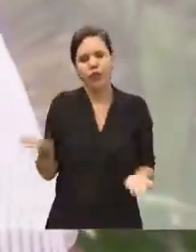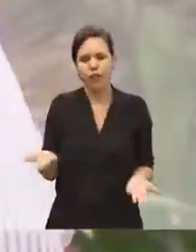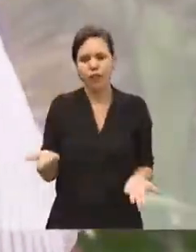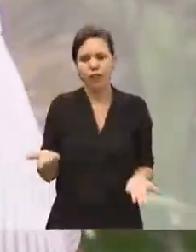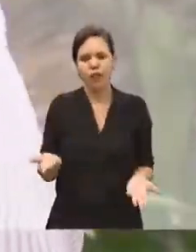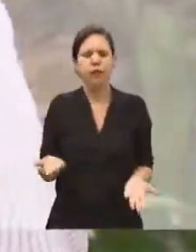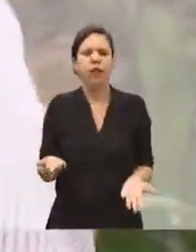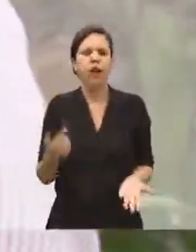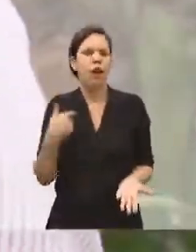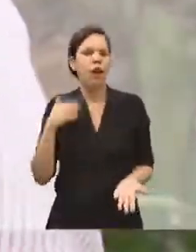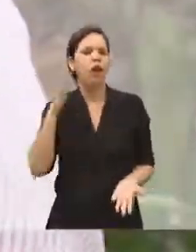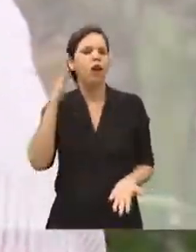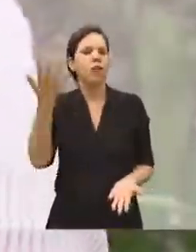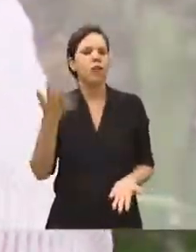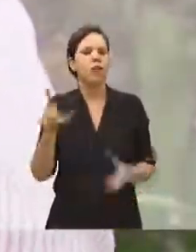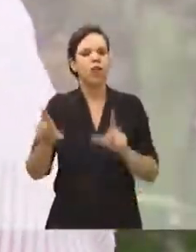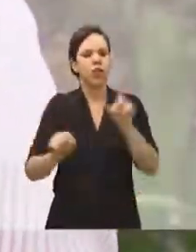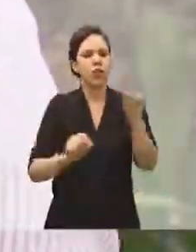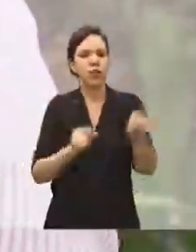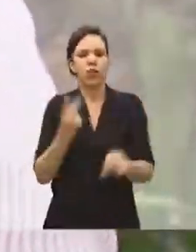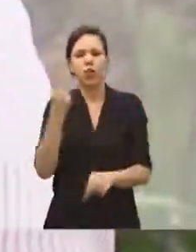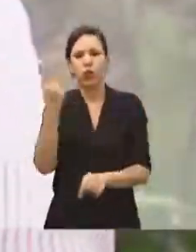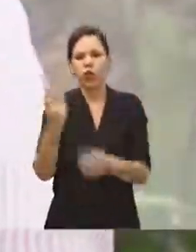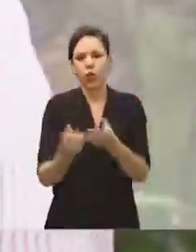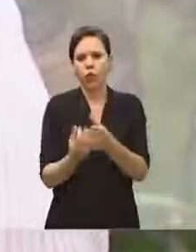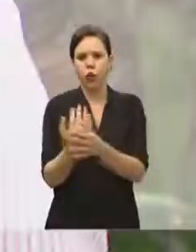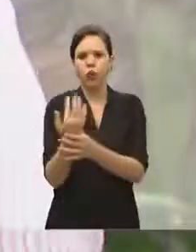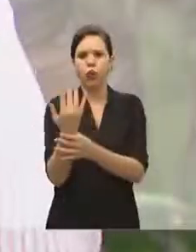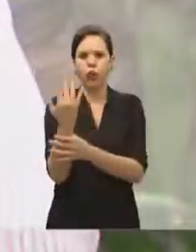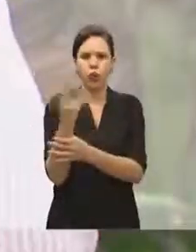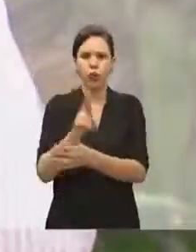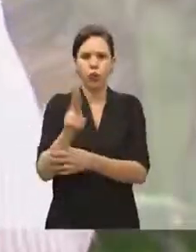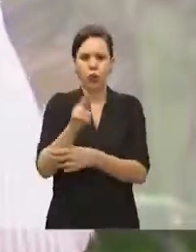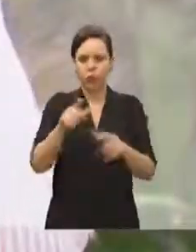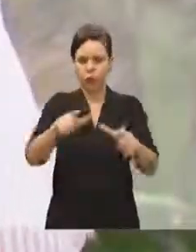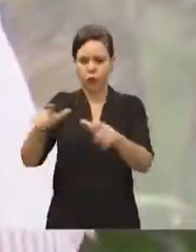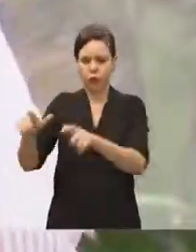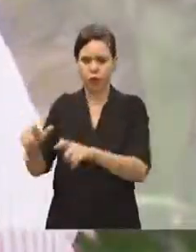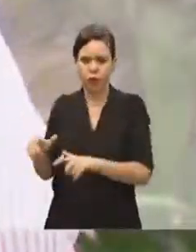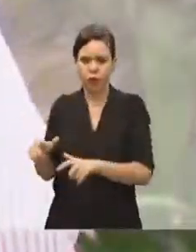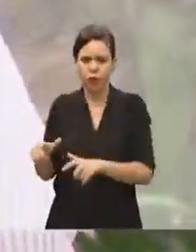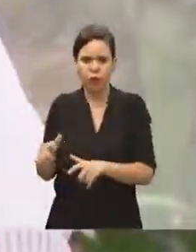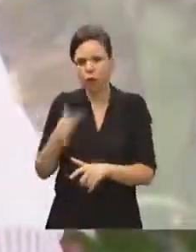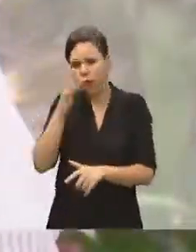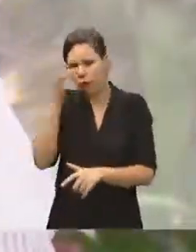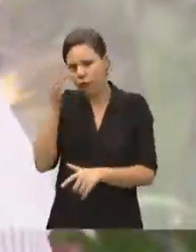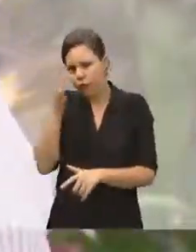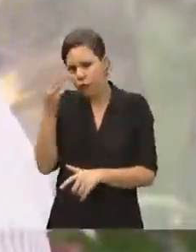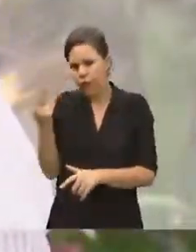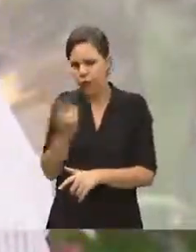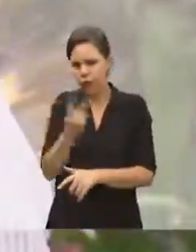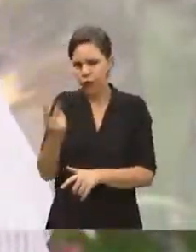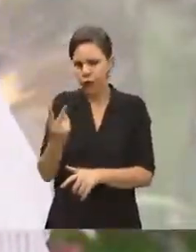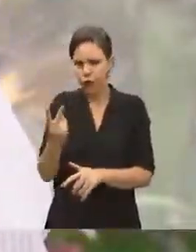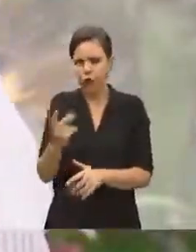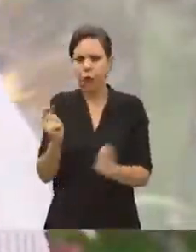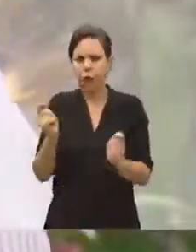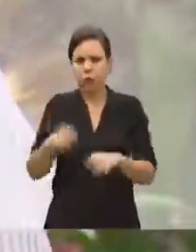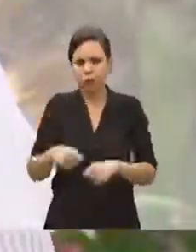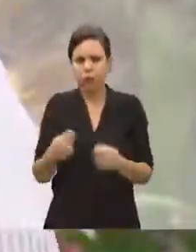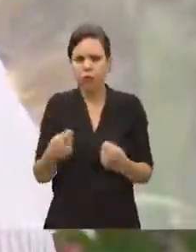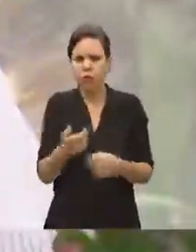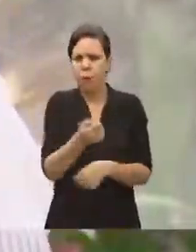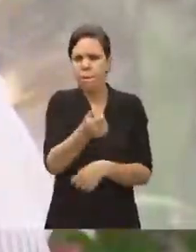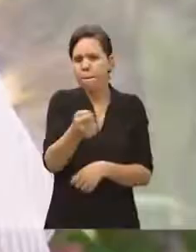Além disso, eu resolvi escolher 2 tipos de plantas somente para usar no espaço, que é bromélia e palmeira, que são plantas que precisam